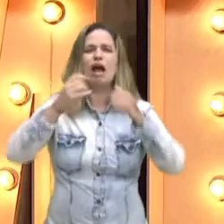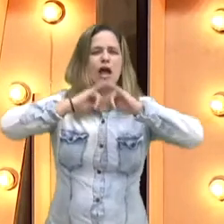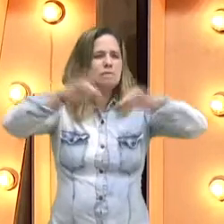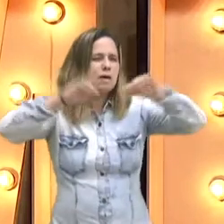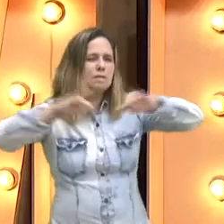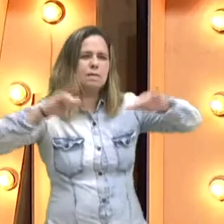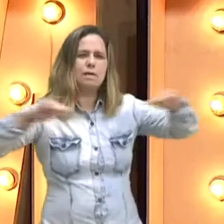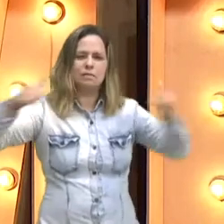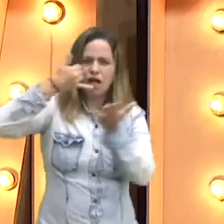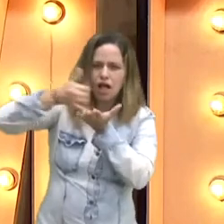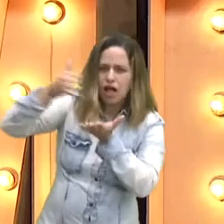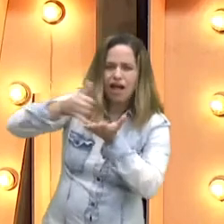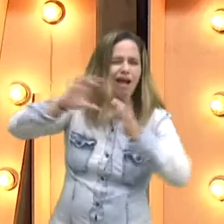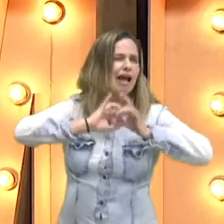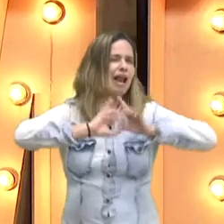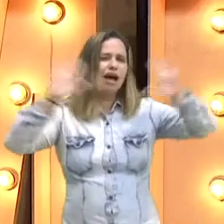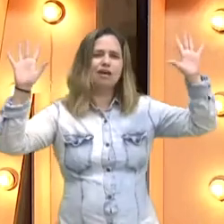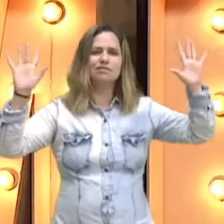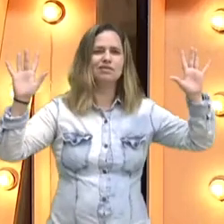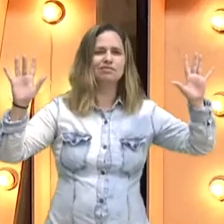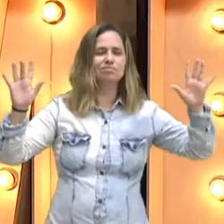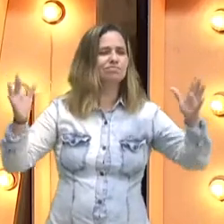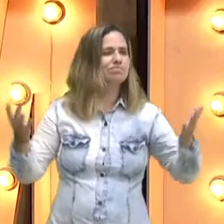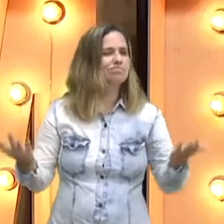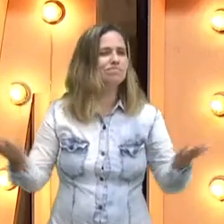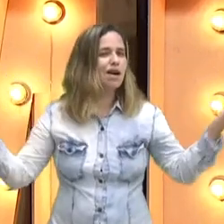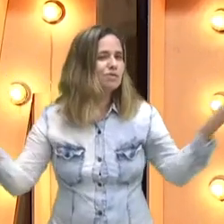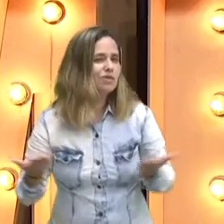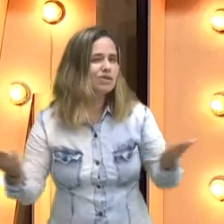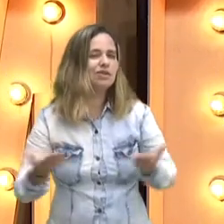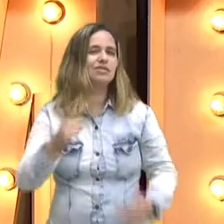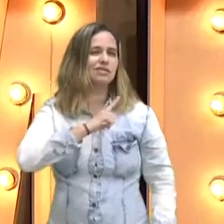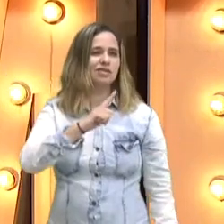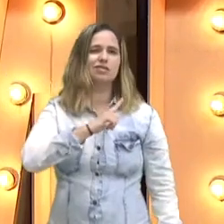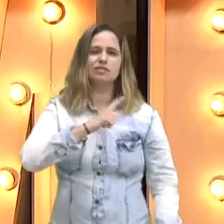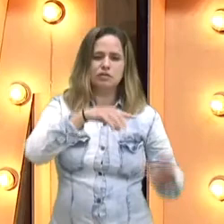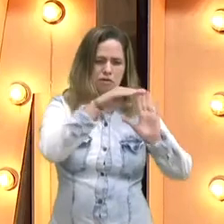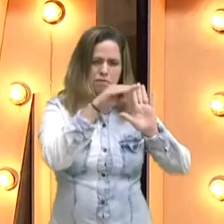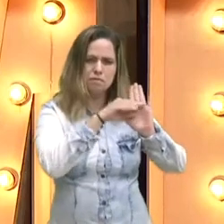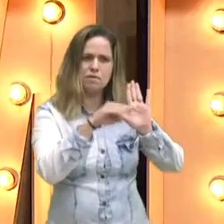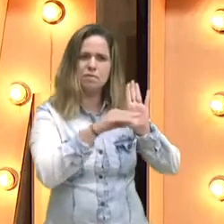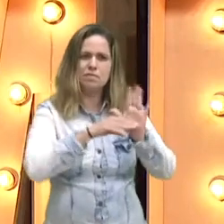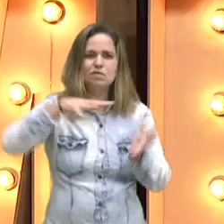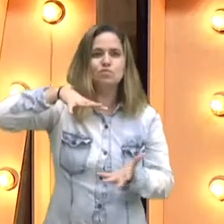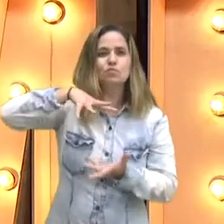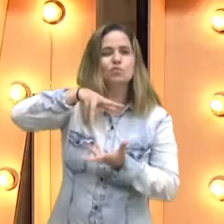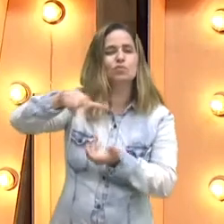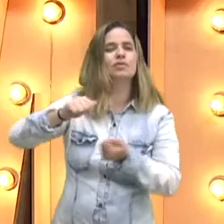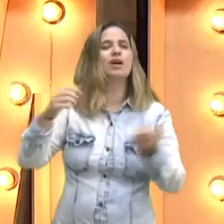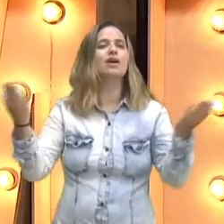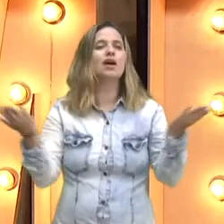drogas. Nós temos hoje uma pauta mundial da ideologia de gênero.